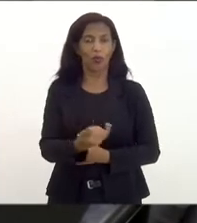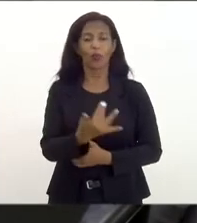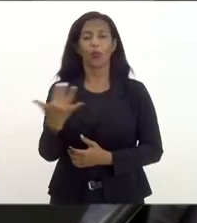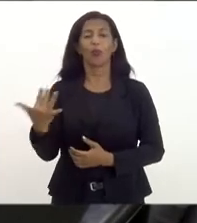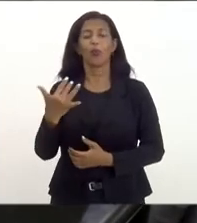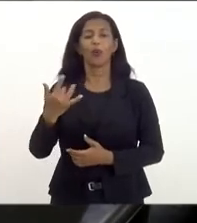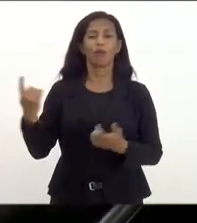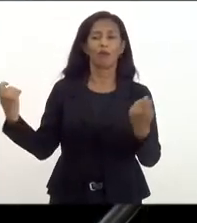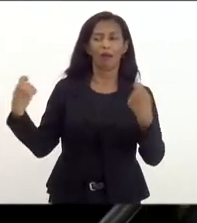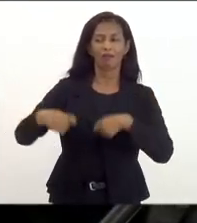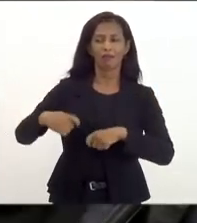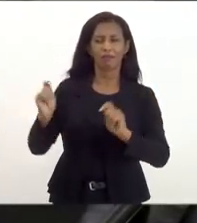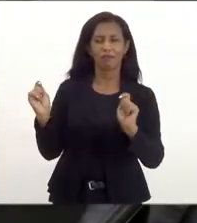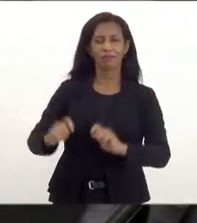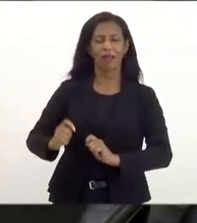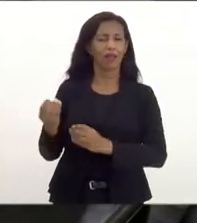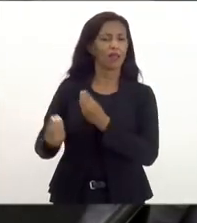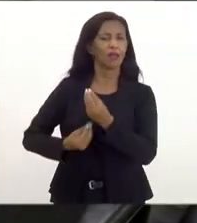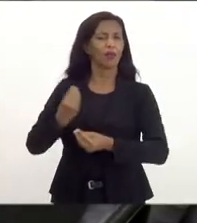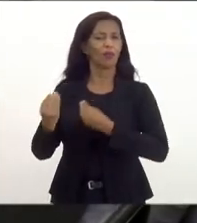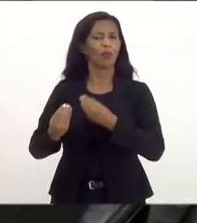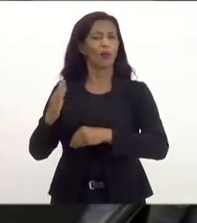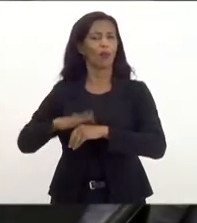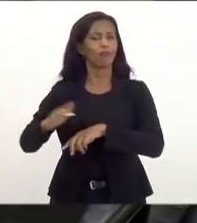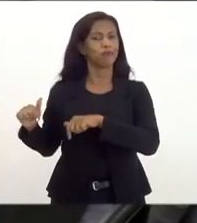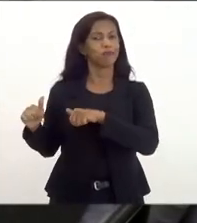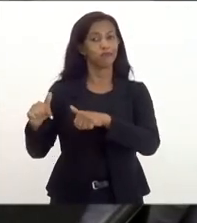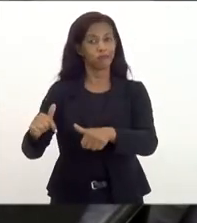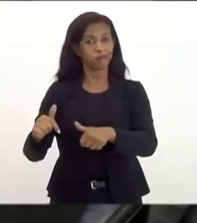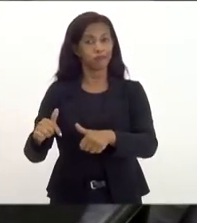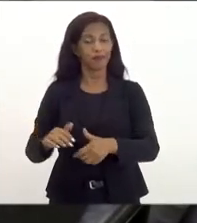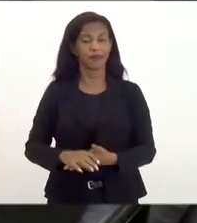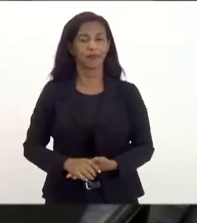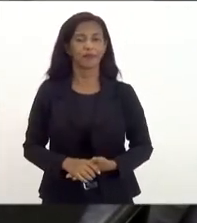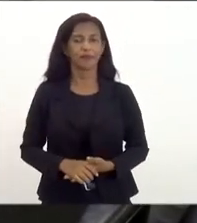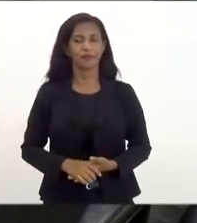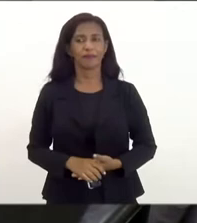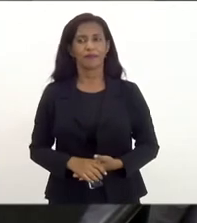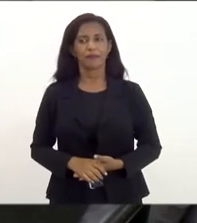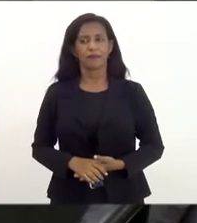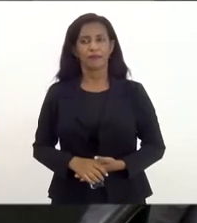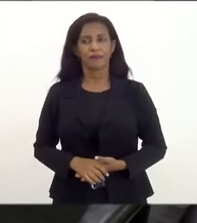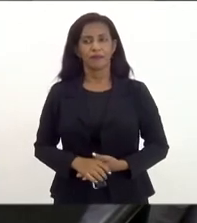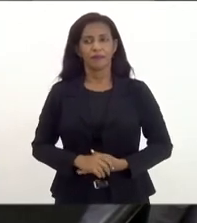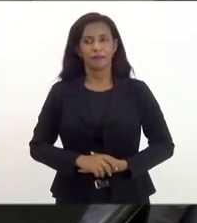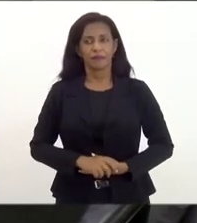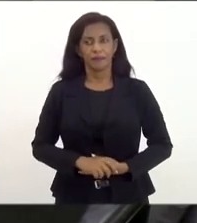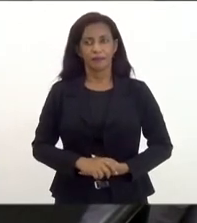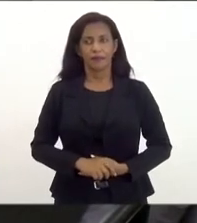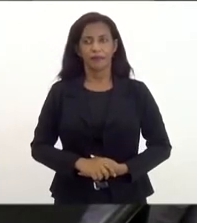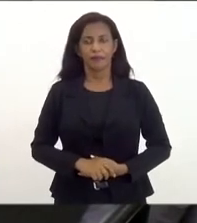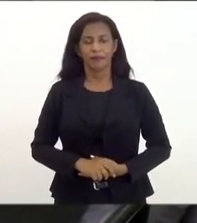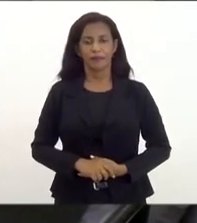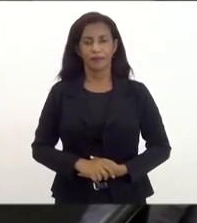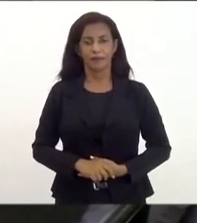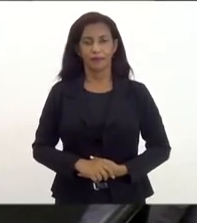quanto a gente poderia e como deveria fazer de dia